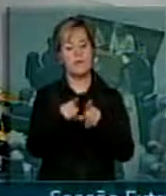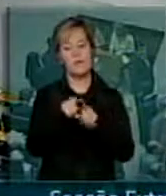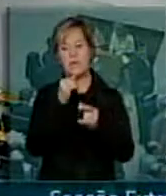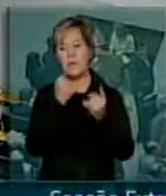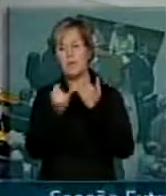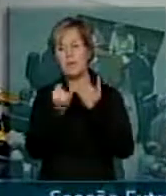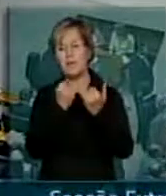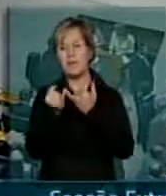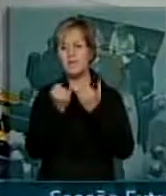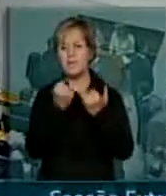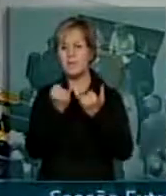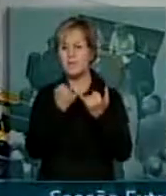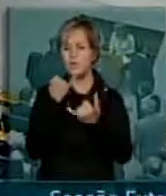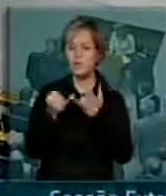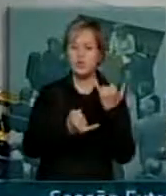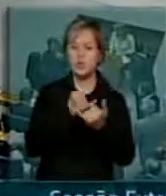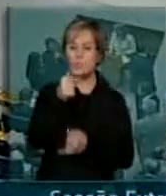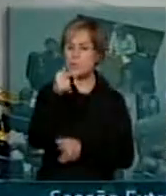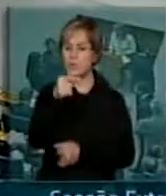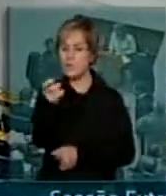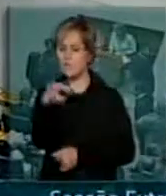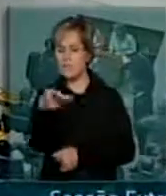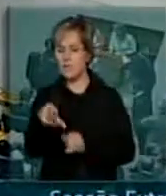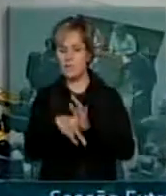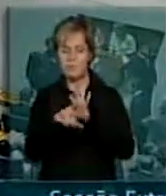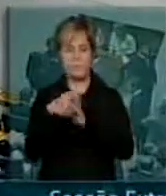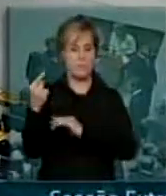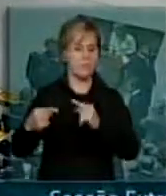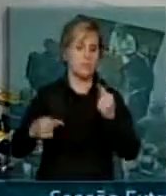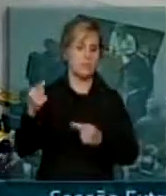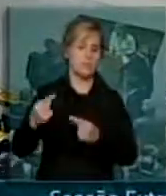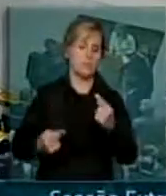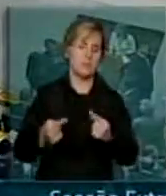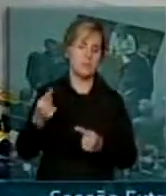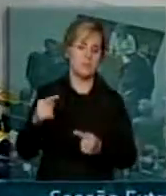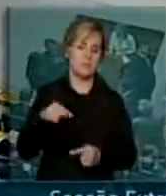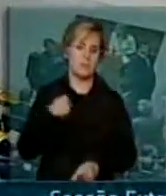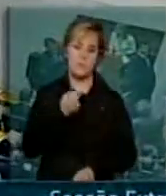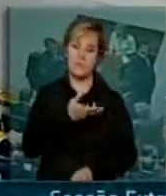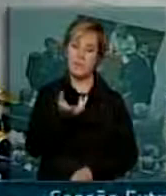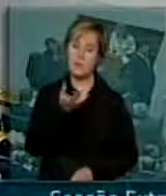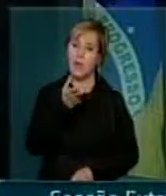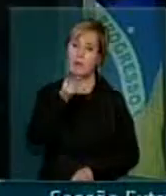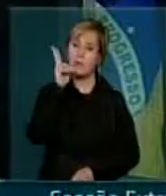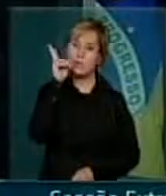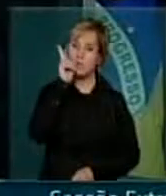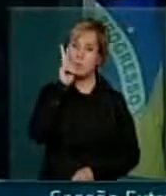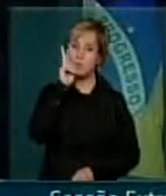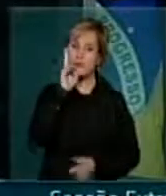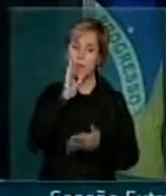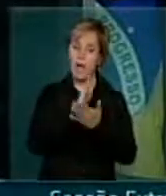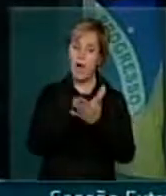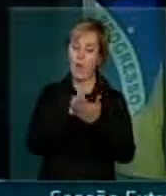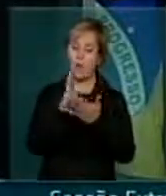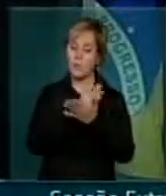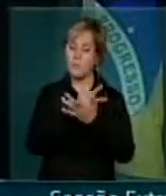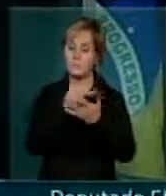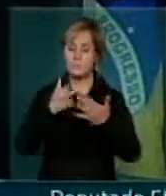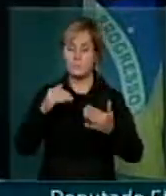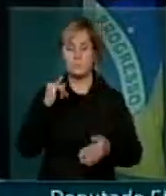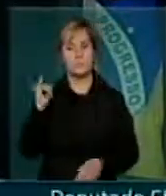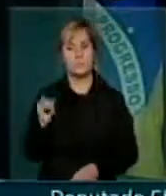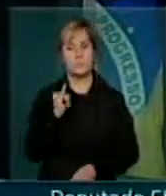dos 7 erros aqui nessa discussão. E nós queríamos lembrar alguns pontos